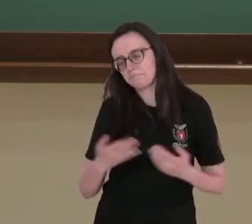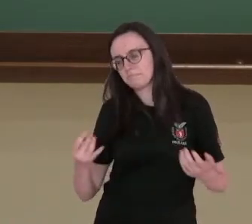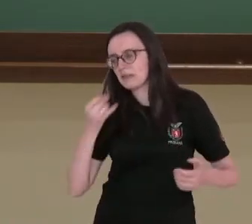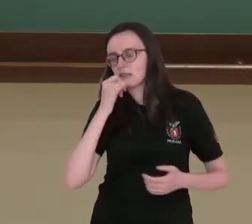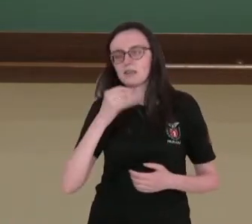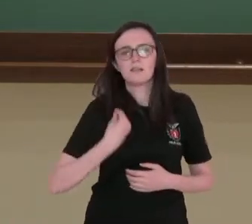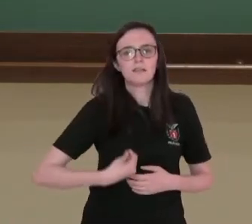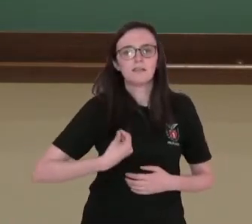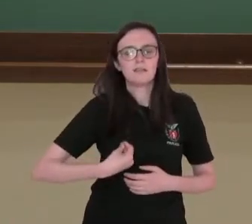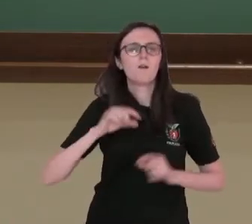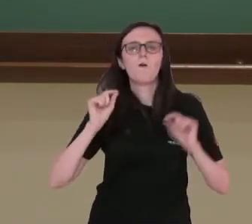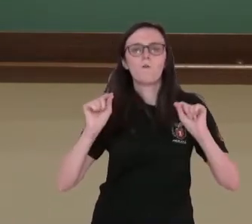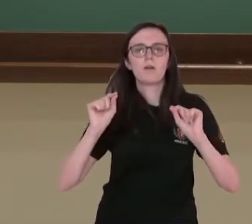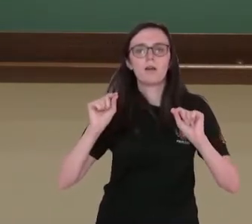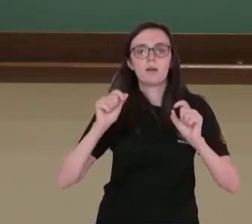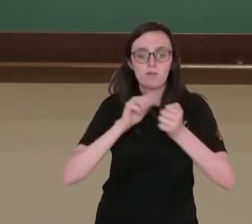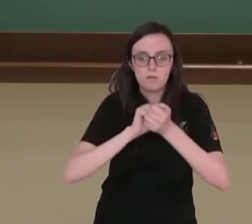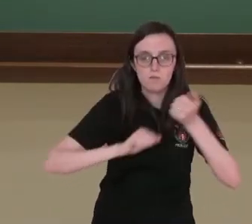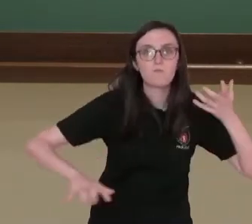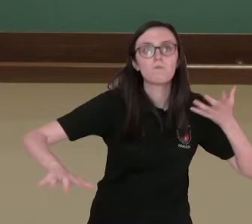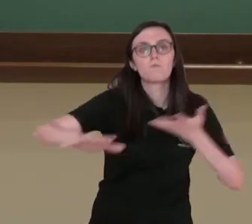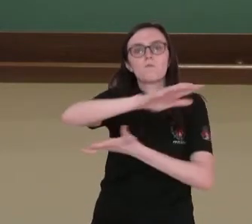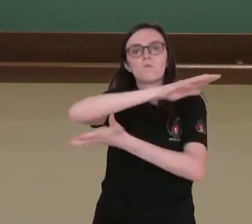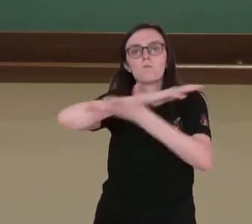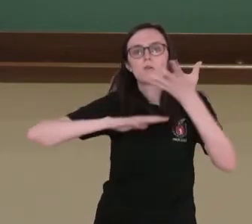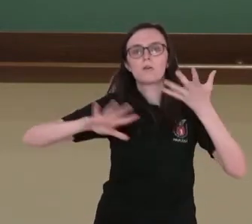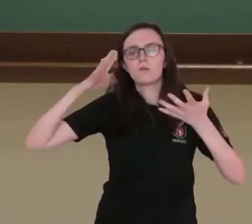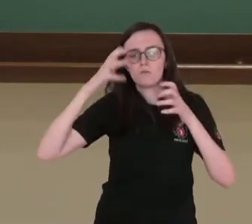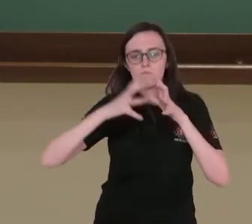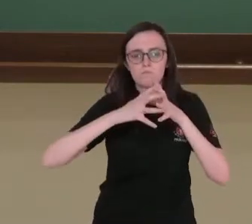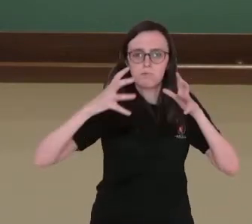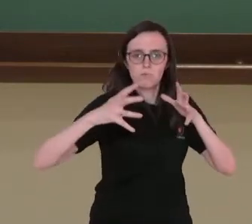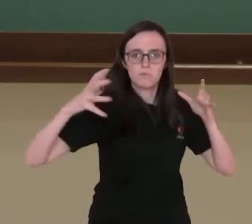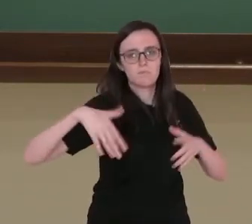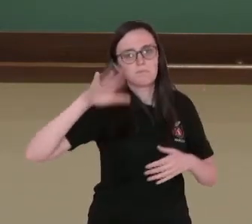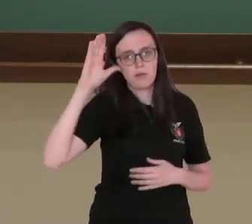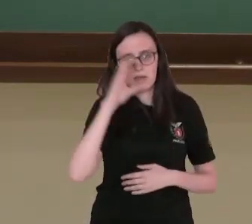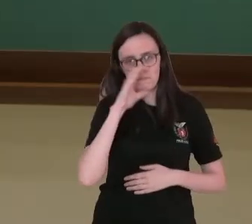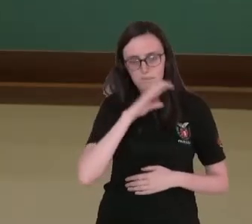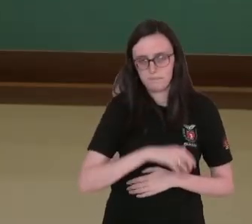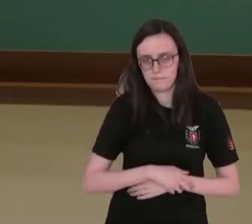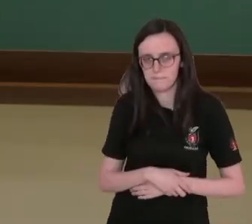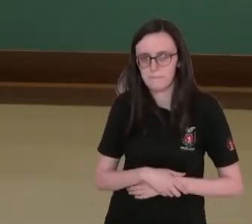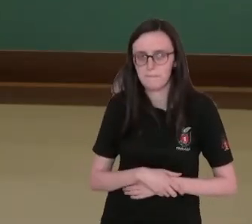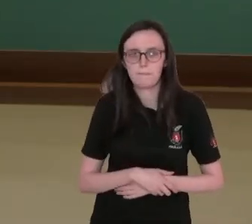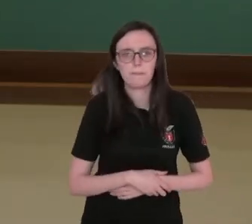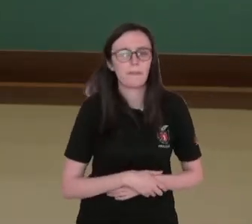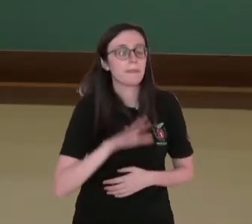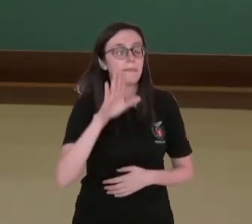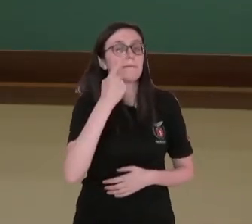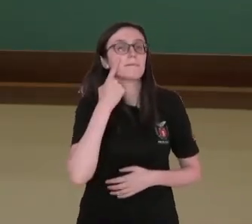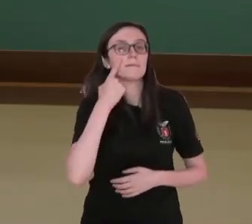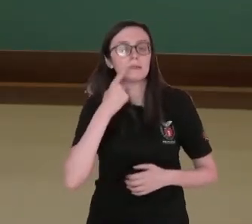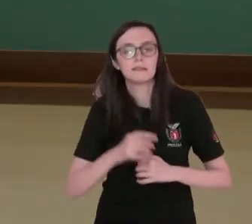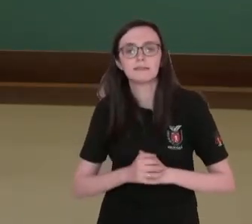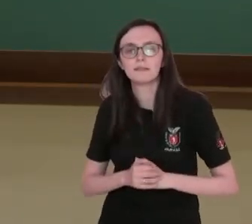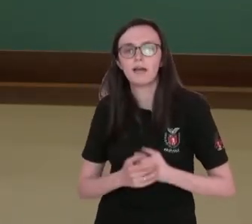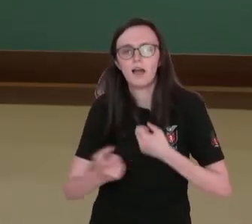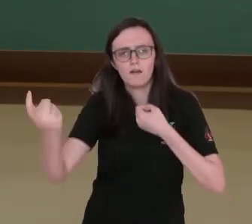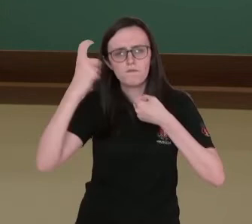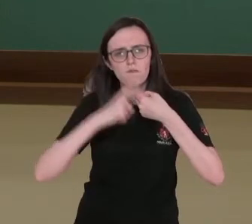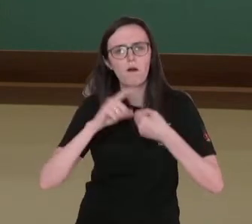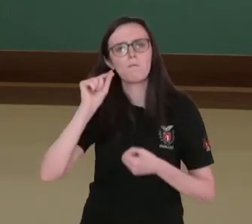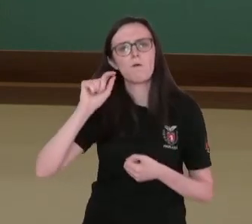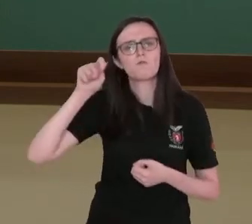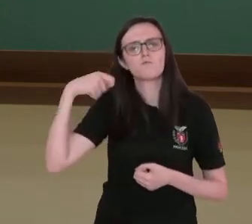está fazendo com que o universo sofra uma expansão cada vez mais rápido. Então, olha só. Galera, voltando aqui a